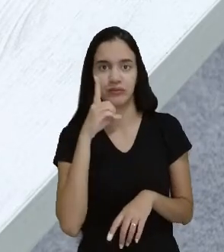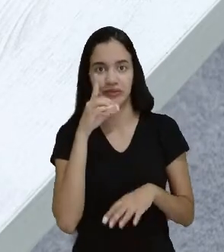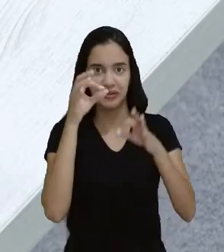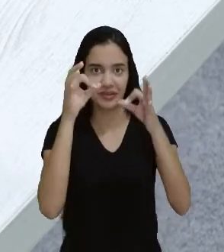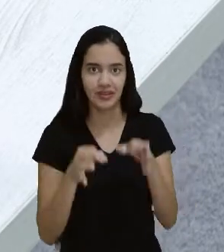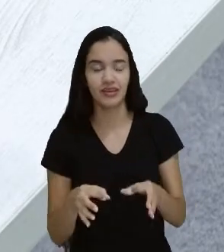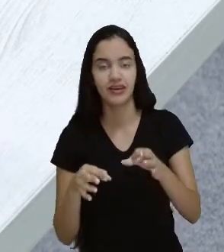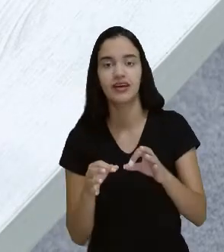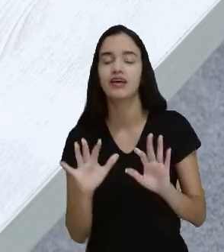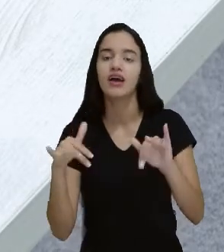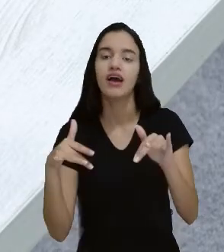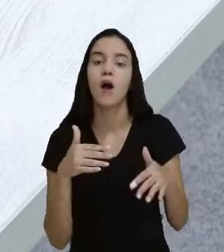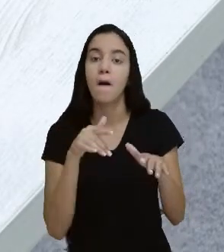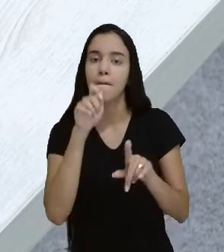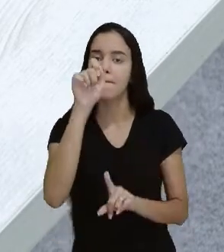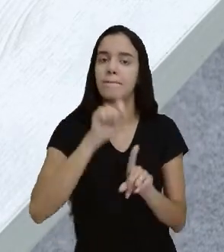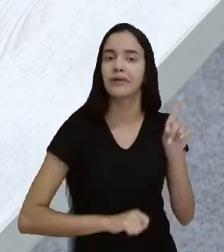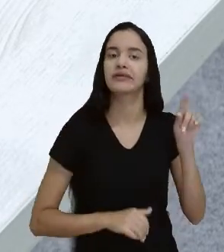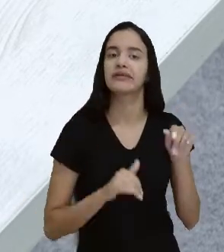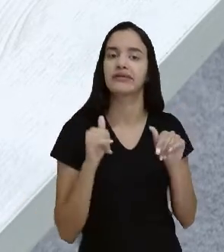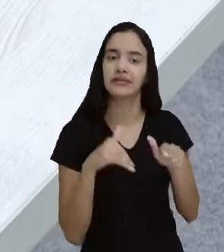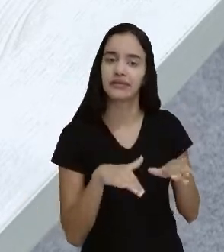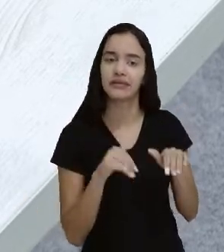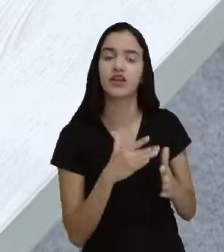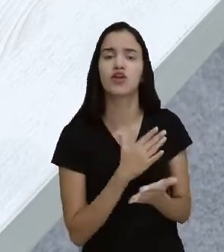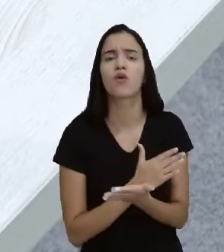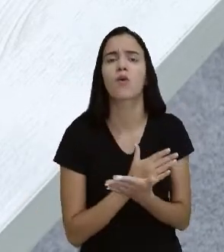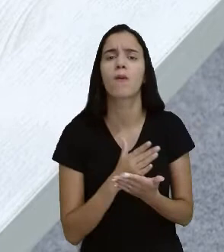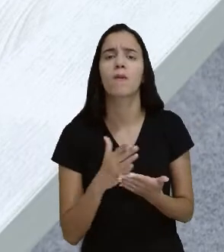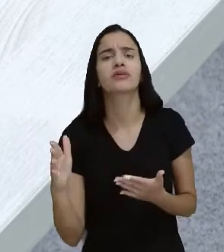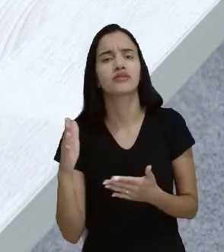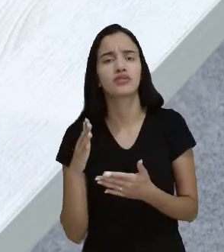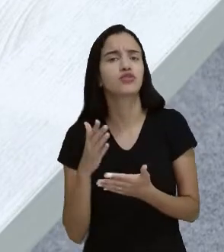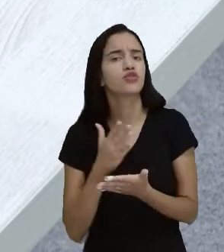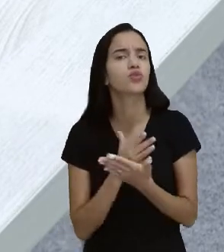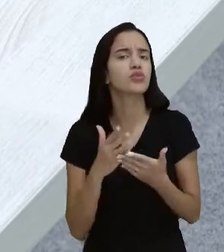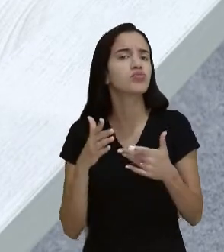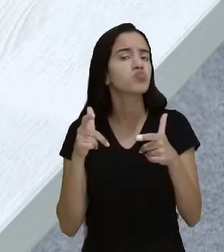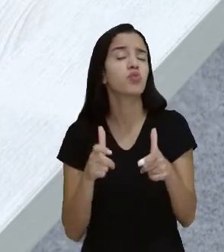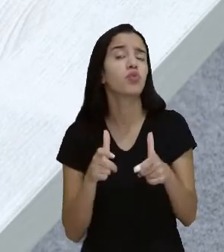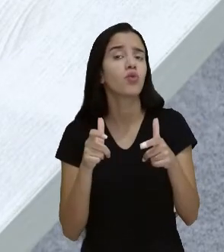certo? O mês de setembro começou na quinta-feira. Então,